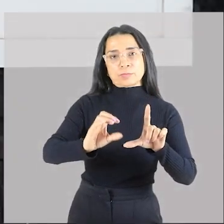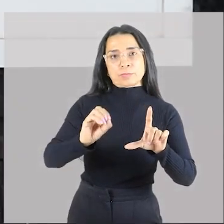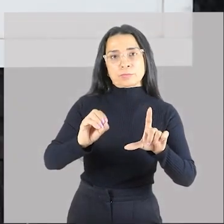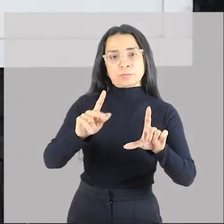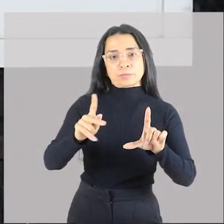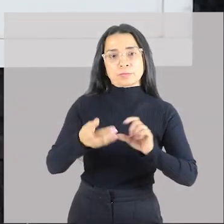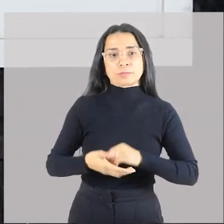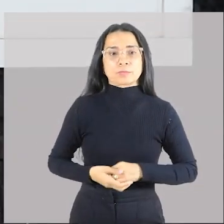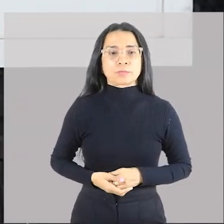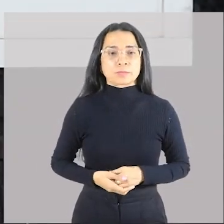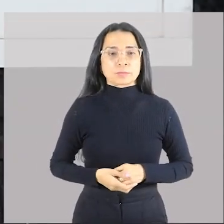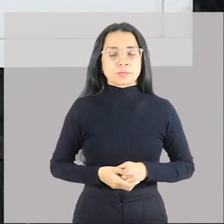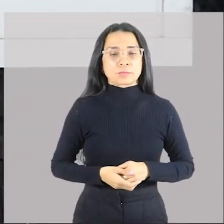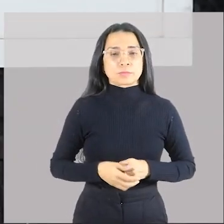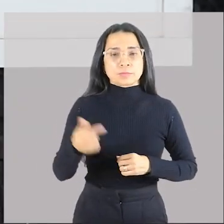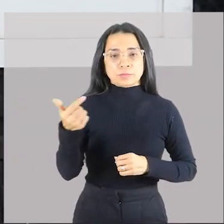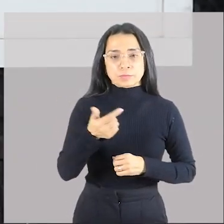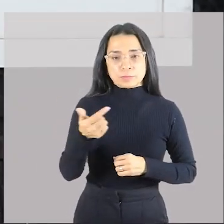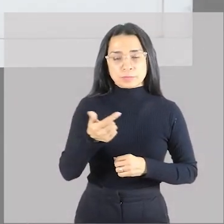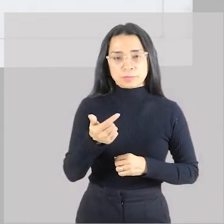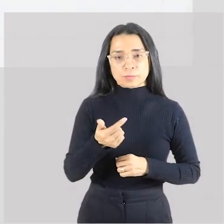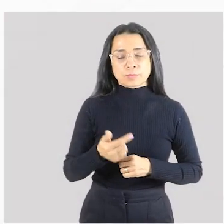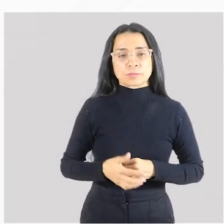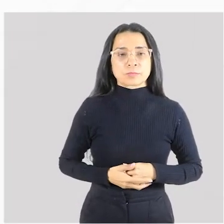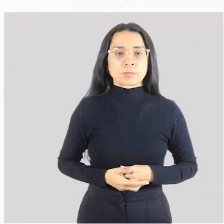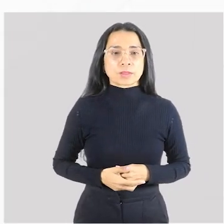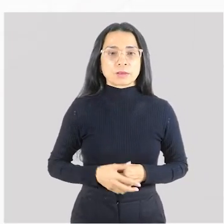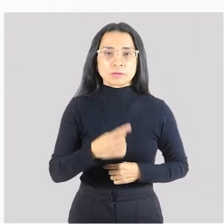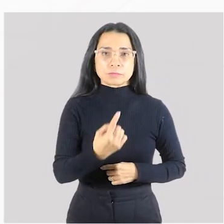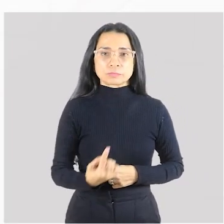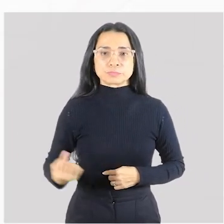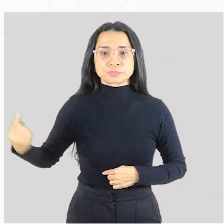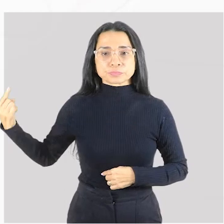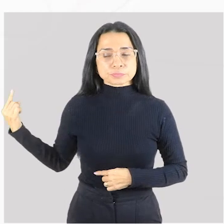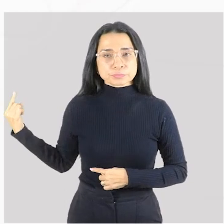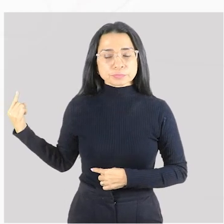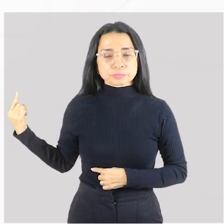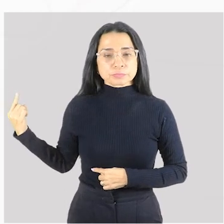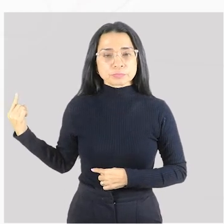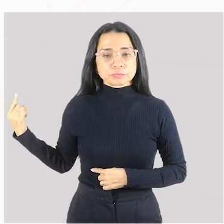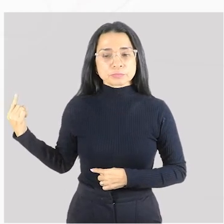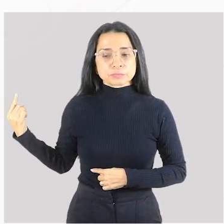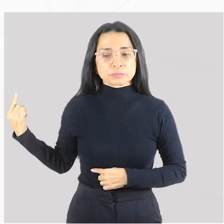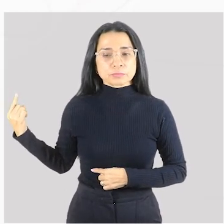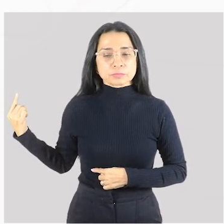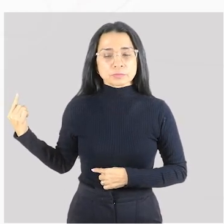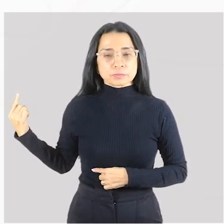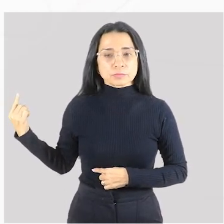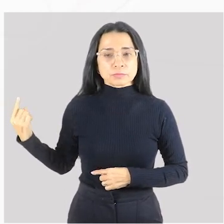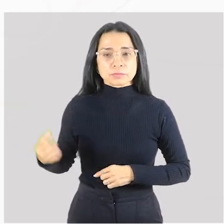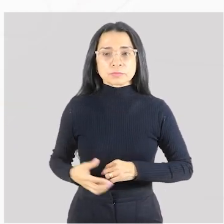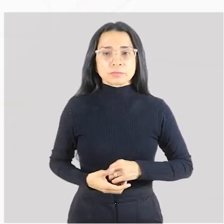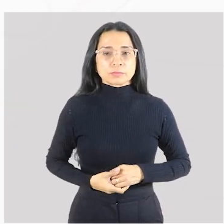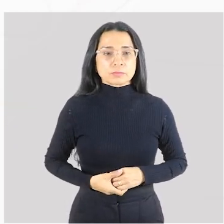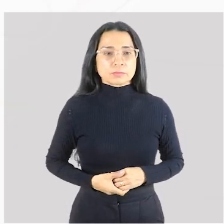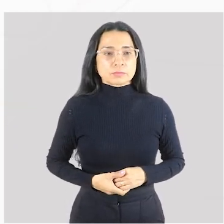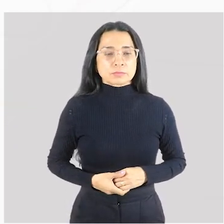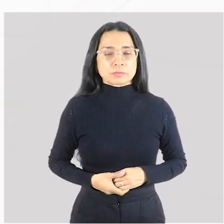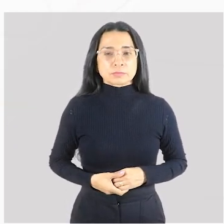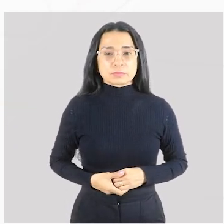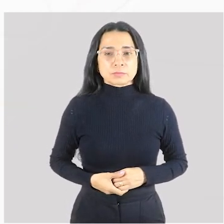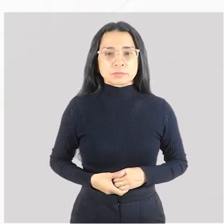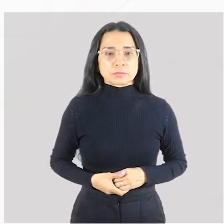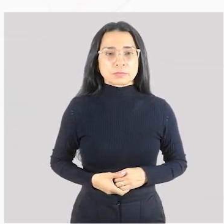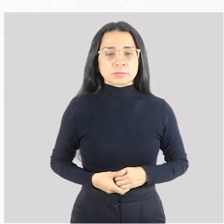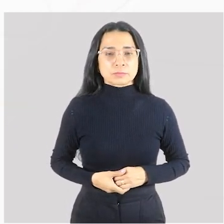Beleza? Questão 2. O valor de um certo automóvel em reais daqui até T